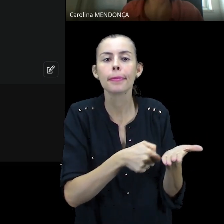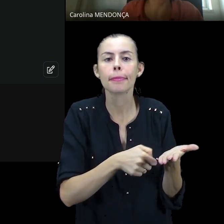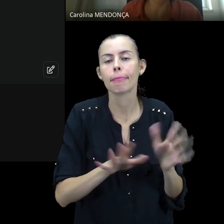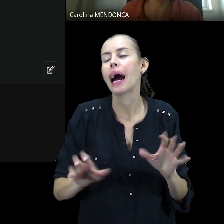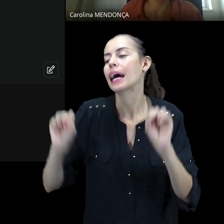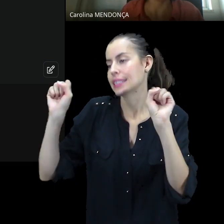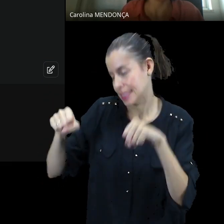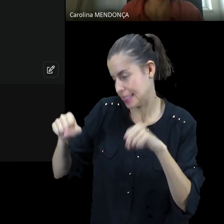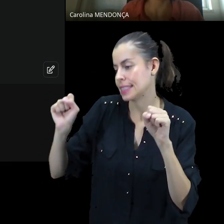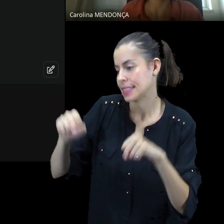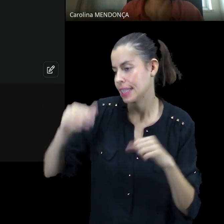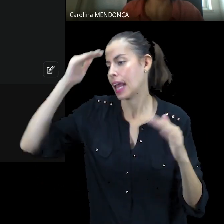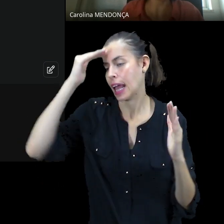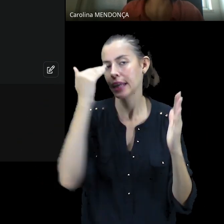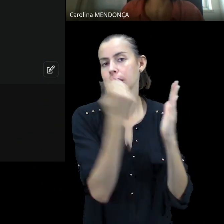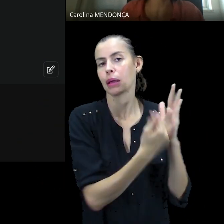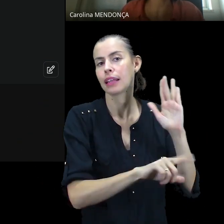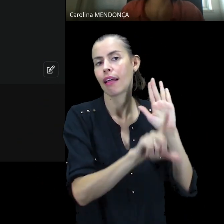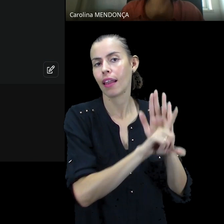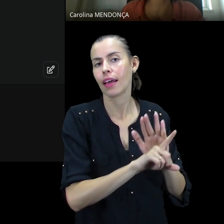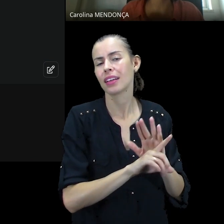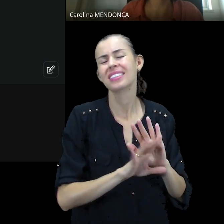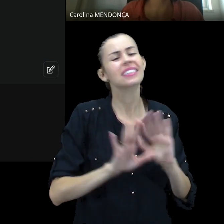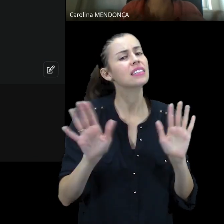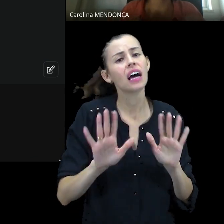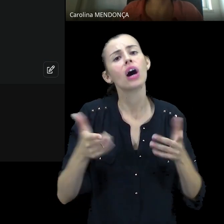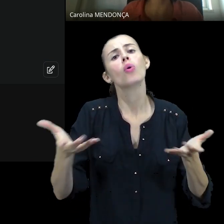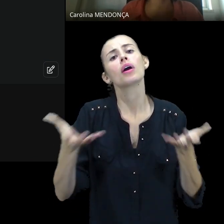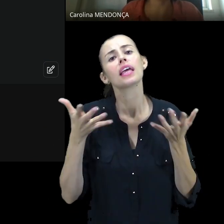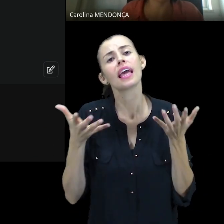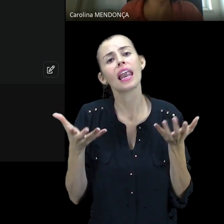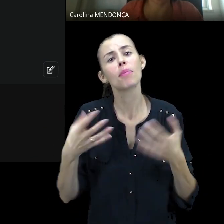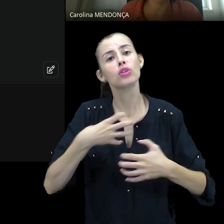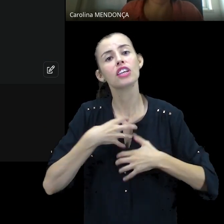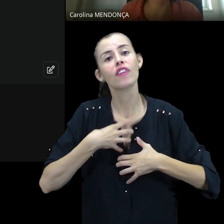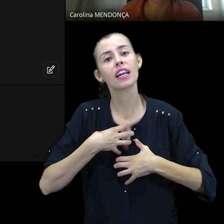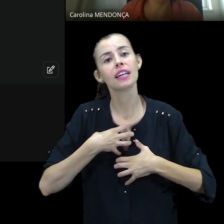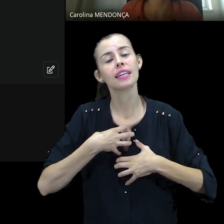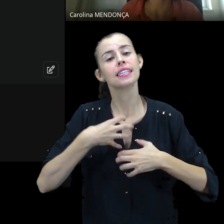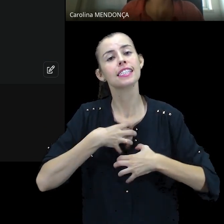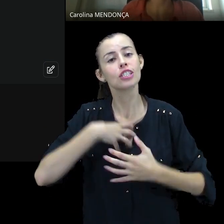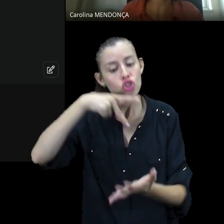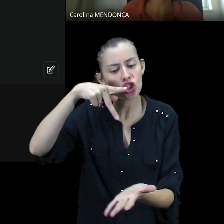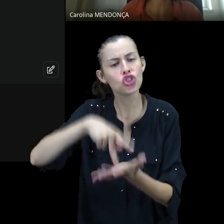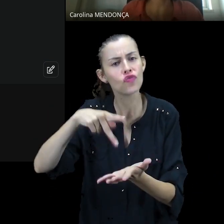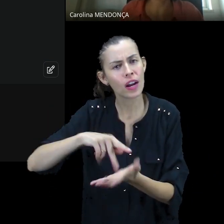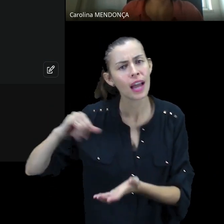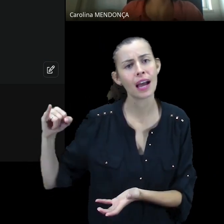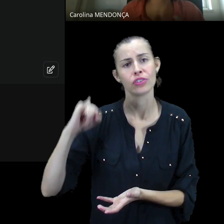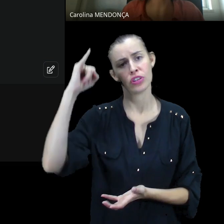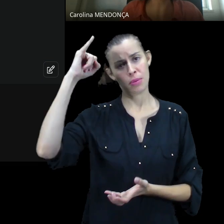quer trazer, de qual é o perfil do estudante que se formou na Universidade Federal da Bahia, e de garantir que os